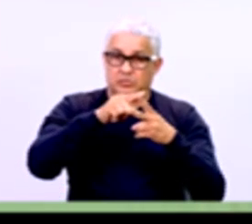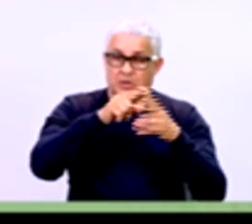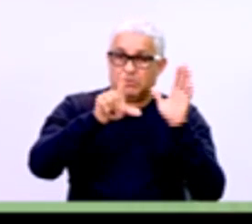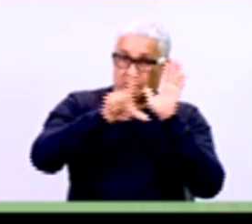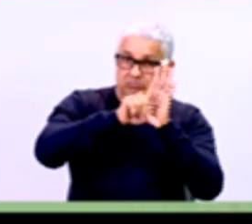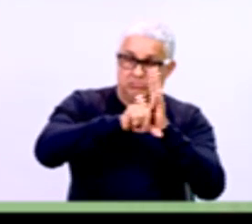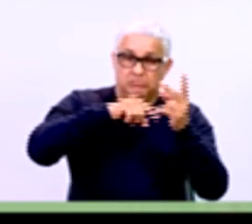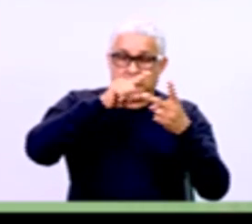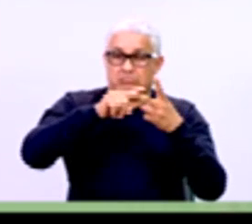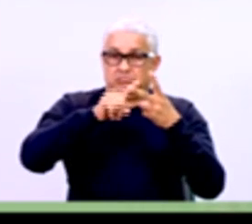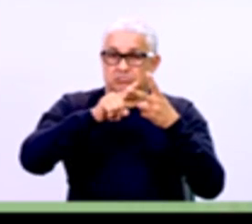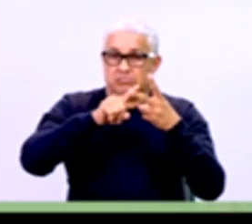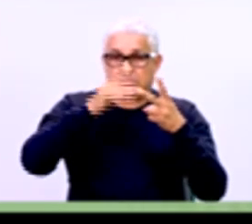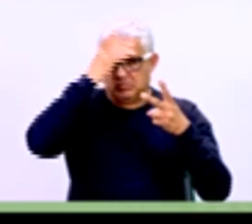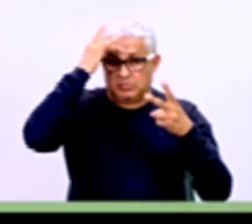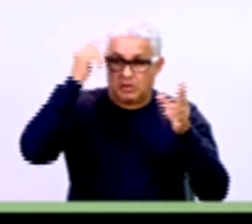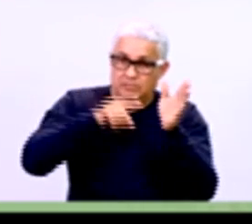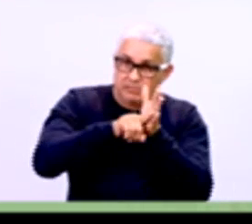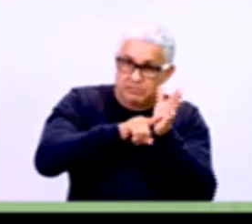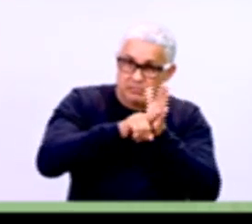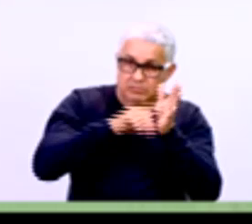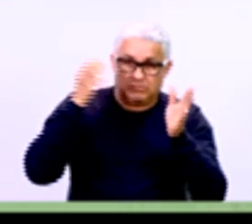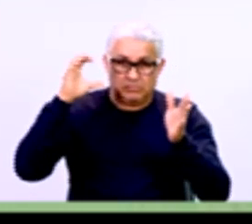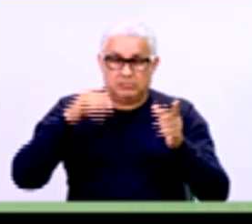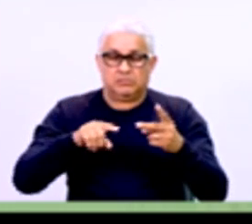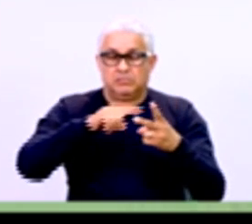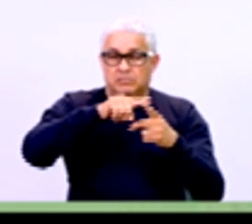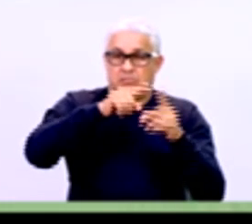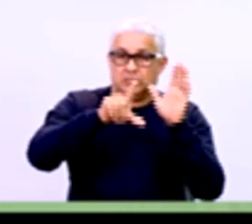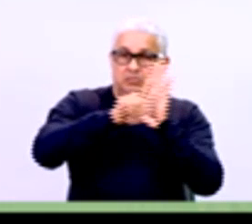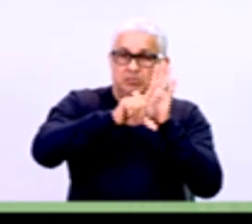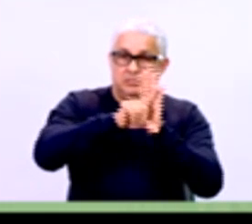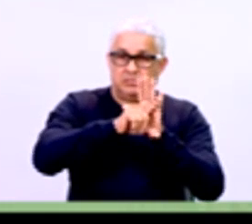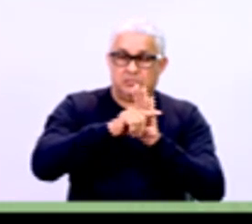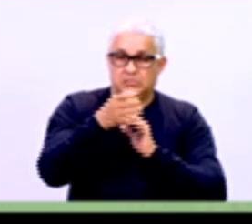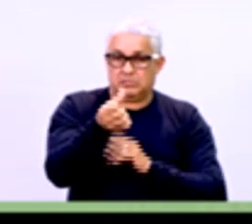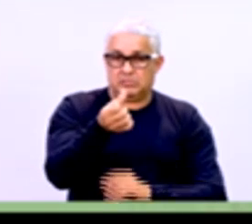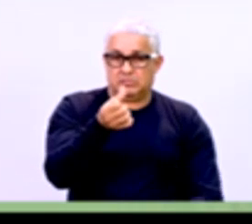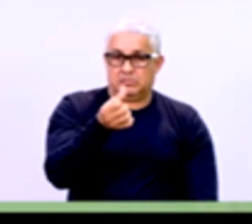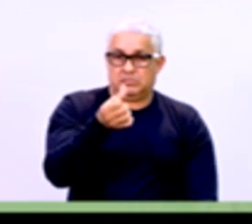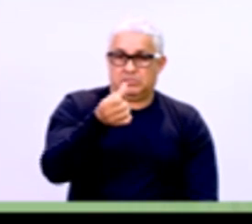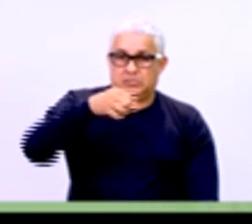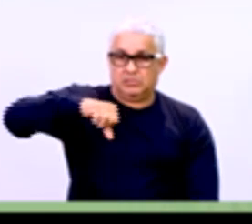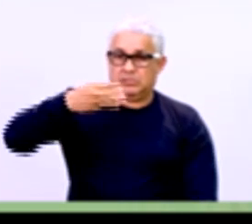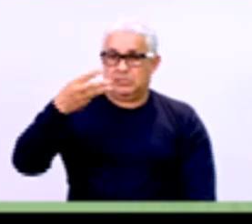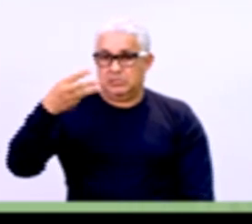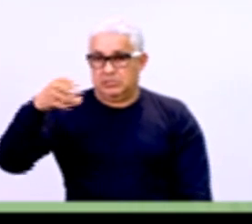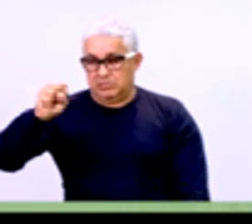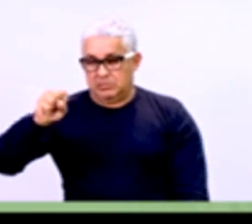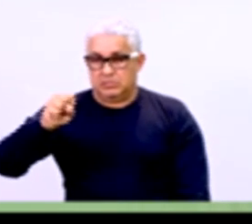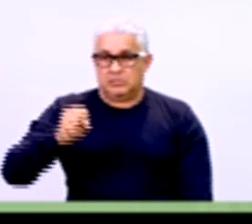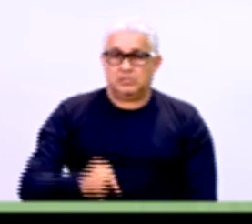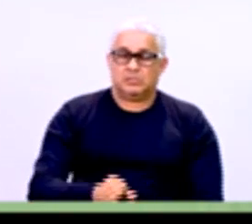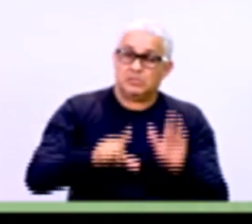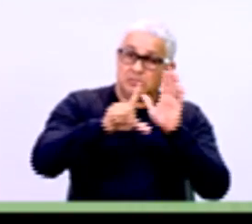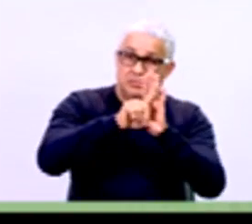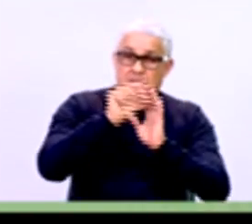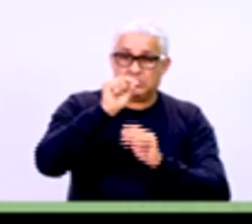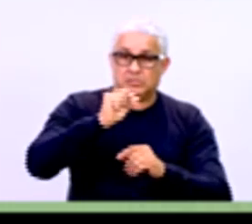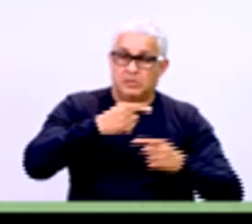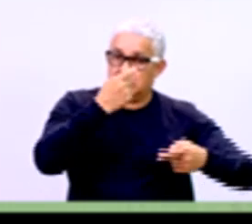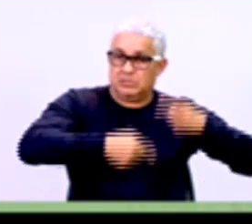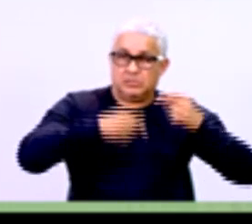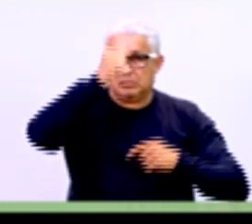e uma definição de um estudioso no assunto. A definição legal está na Lei 6.938. Essa lei é a